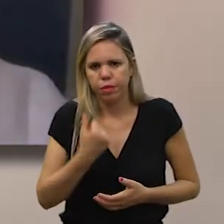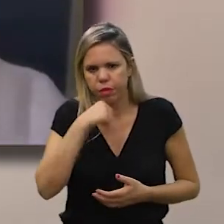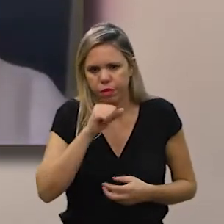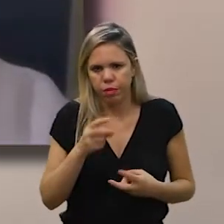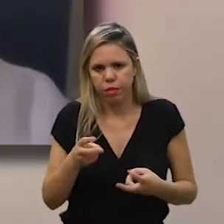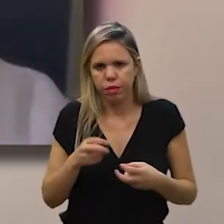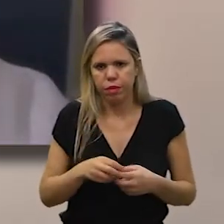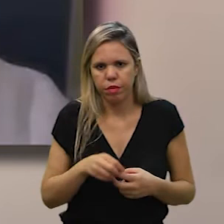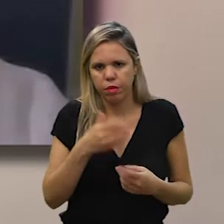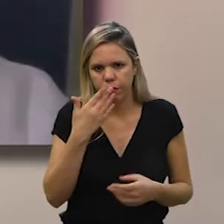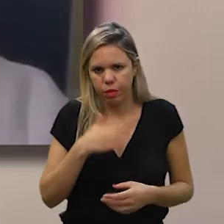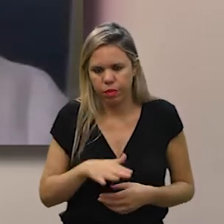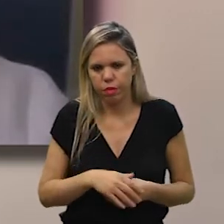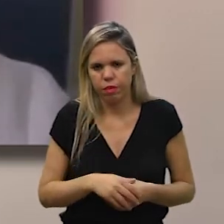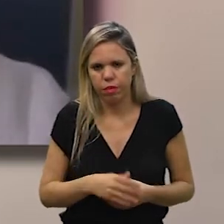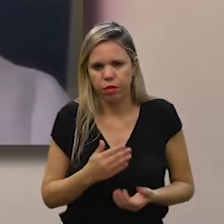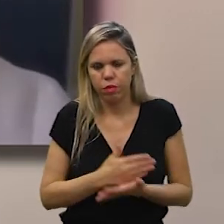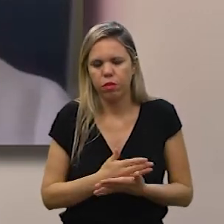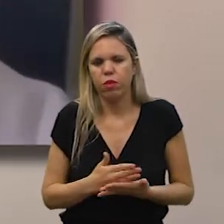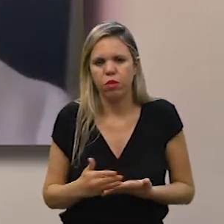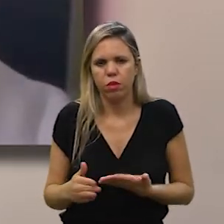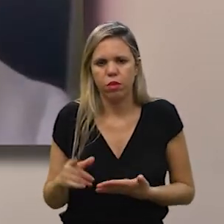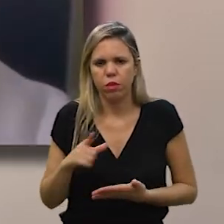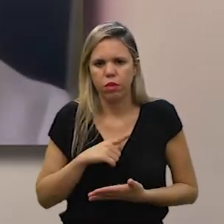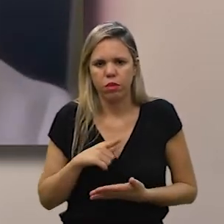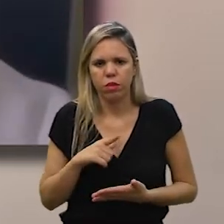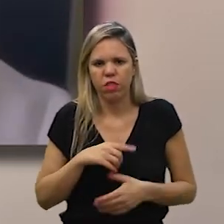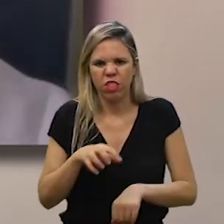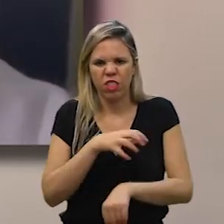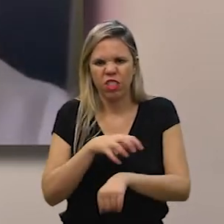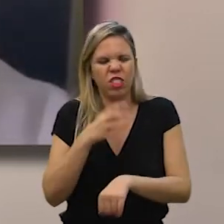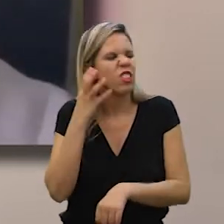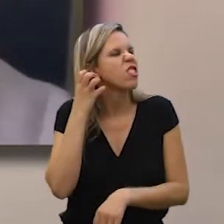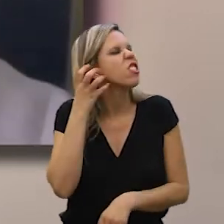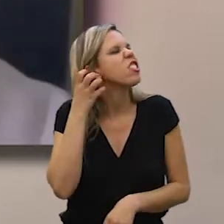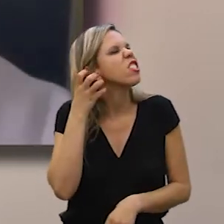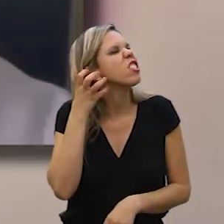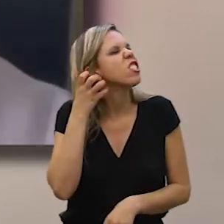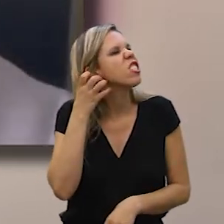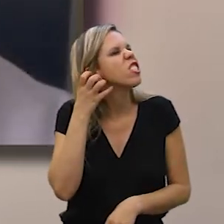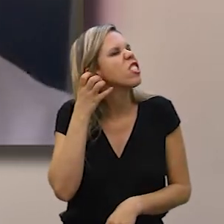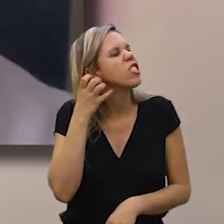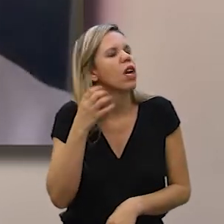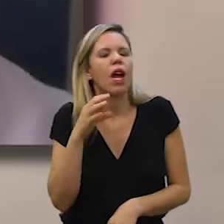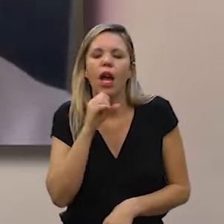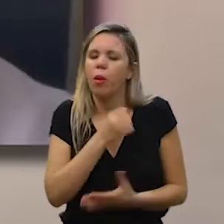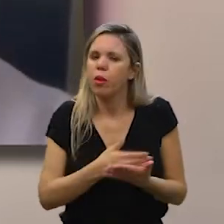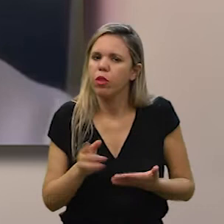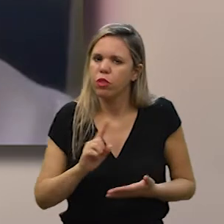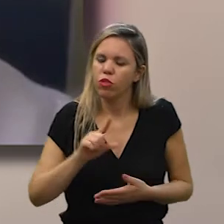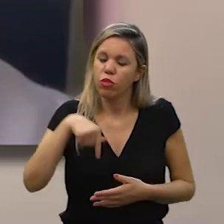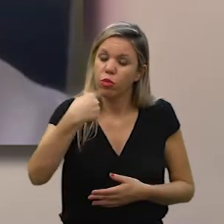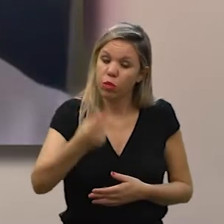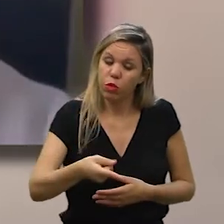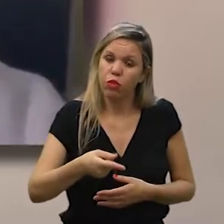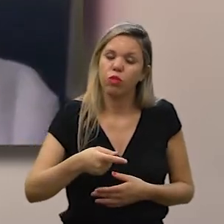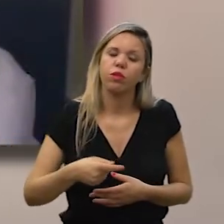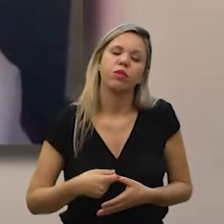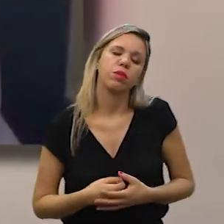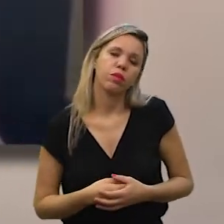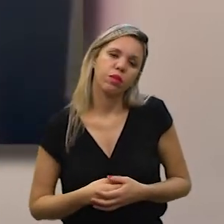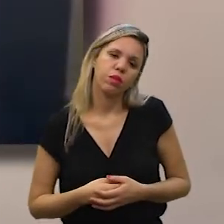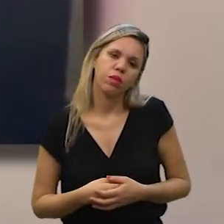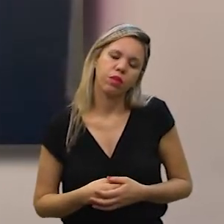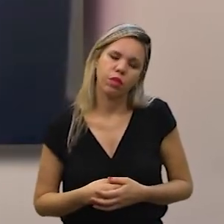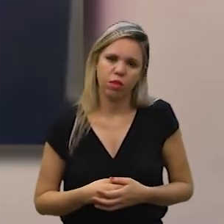A mãe percebeu que a criança começou a ter coceira na orelhinha, isso não vai dar logo no começo, vai dar mais